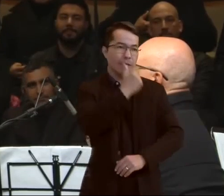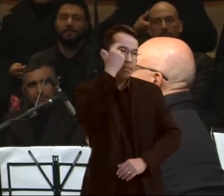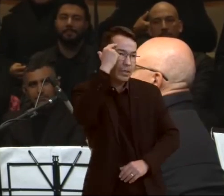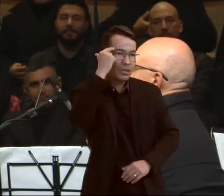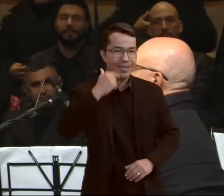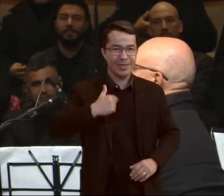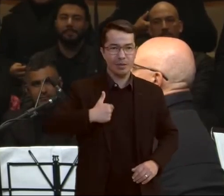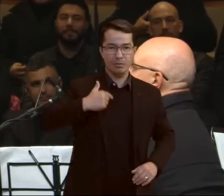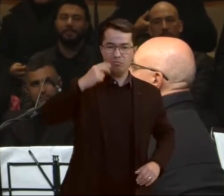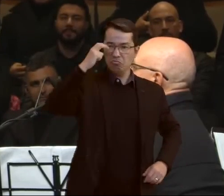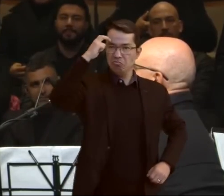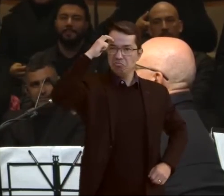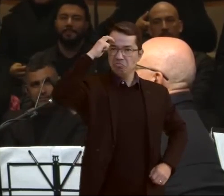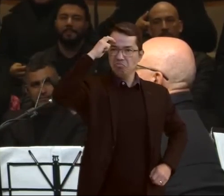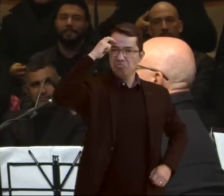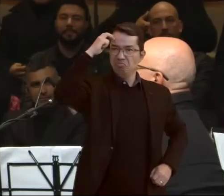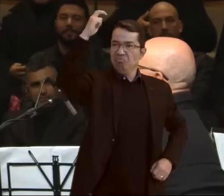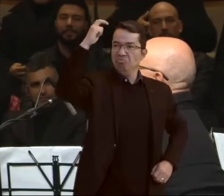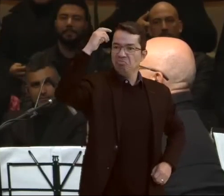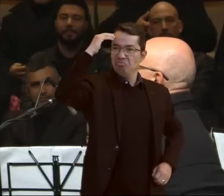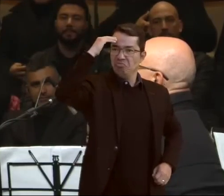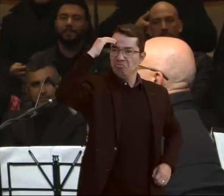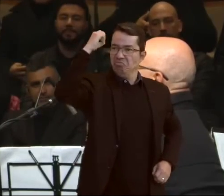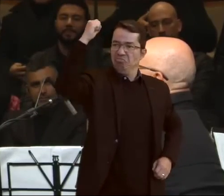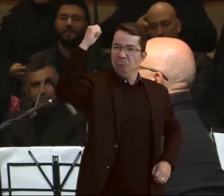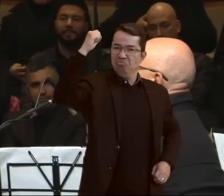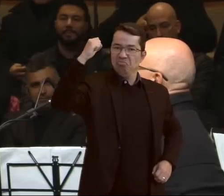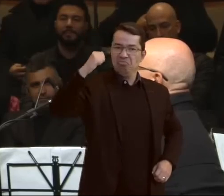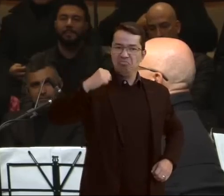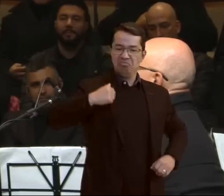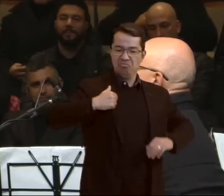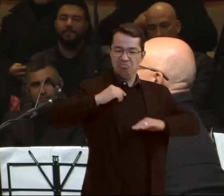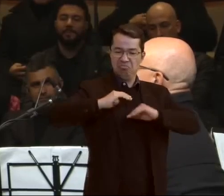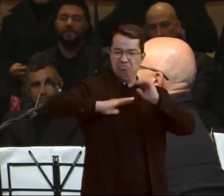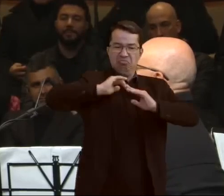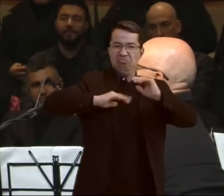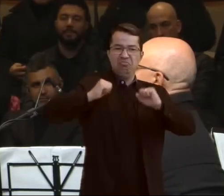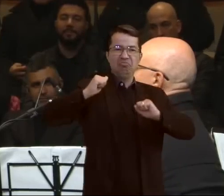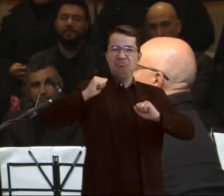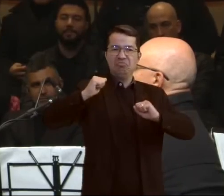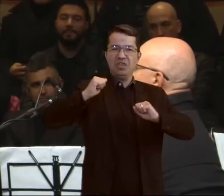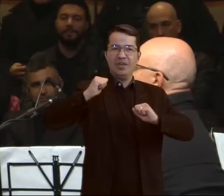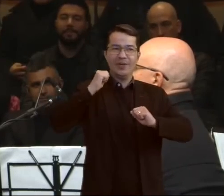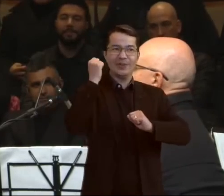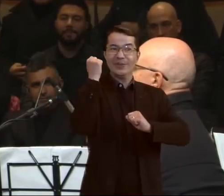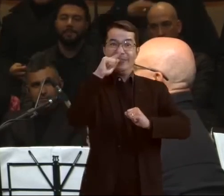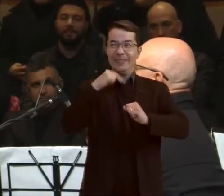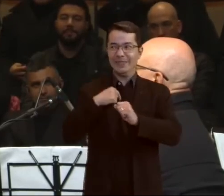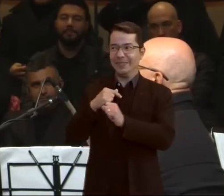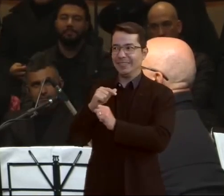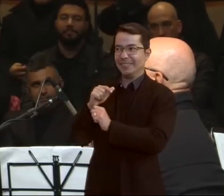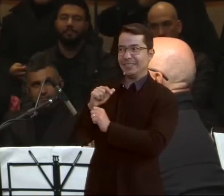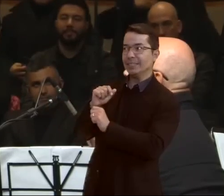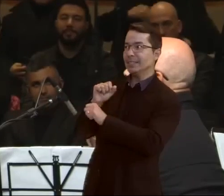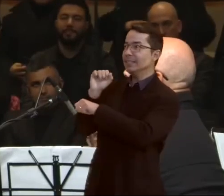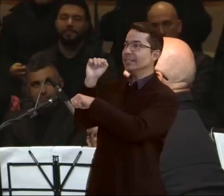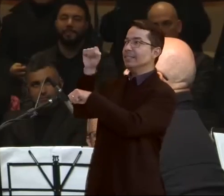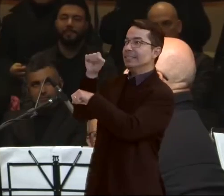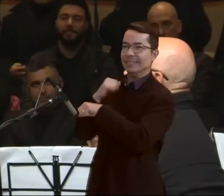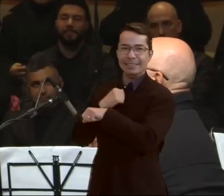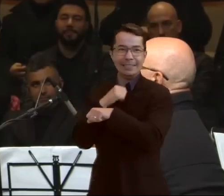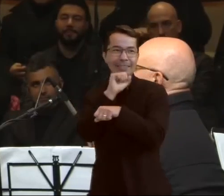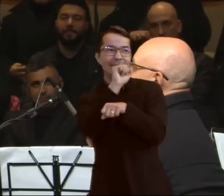tão capaz, que a gente consegue driblar as consequências. Mas Pedro está dizendo assim, não é